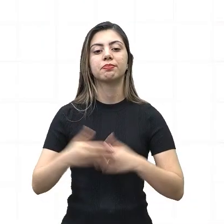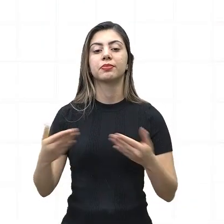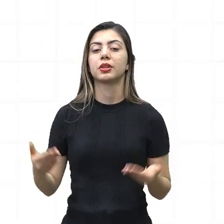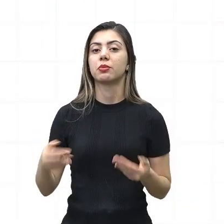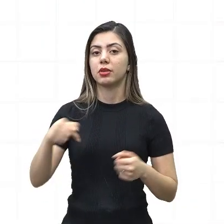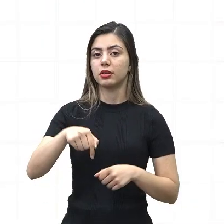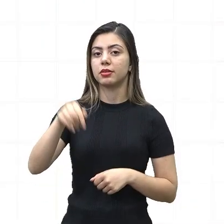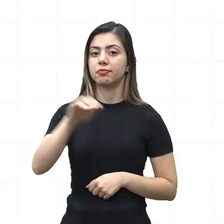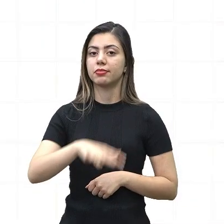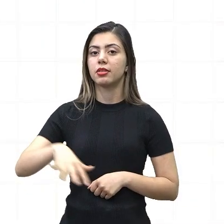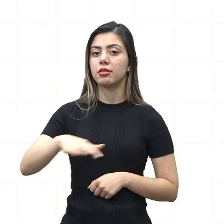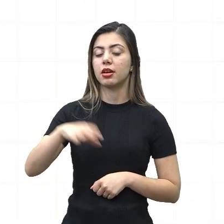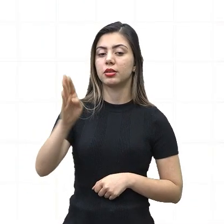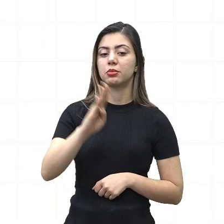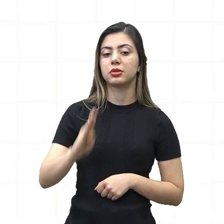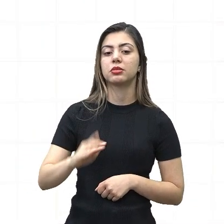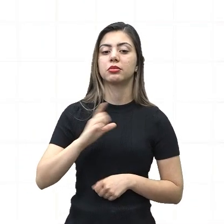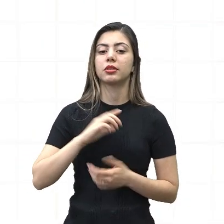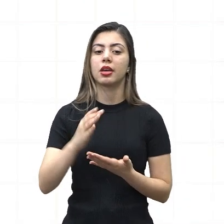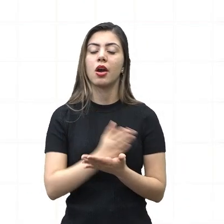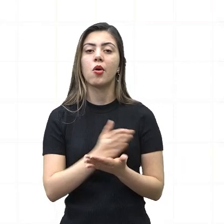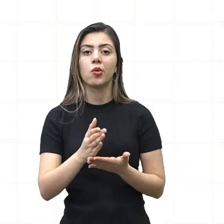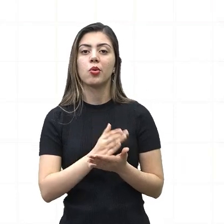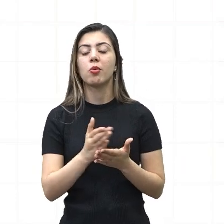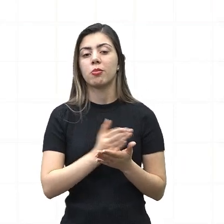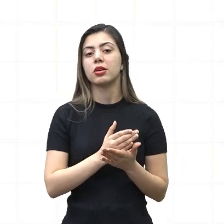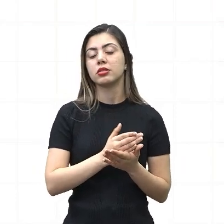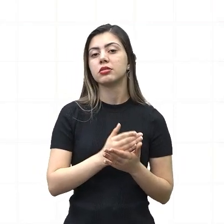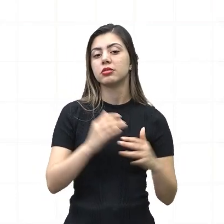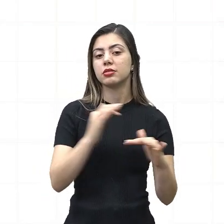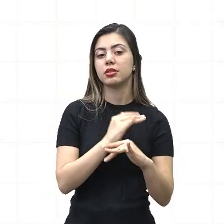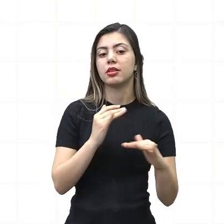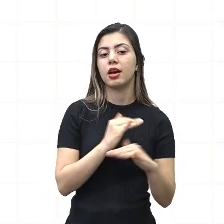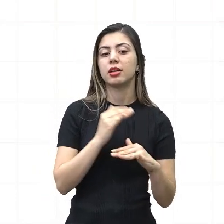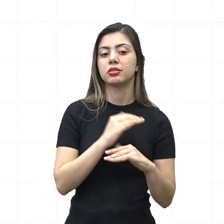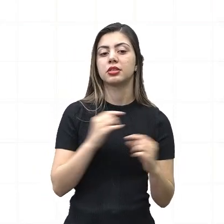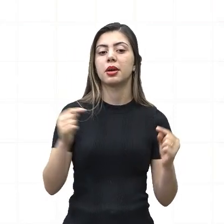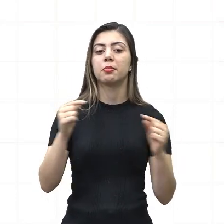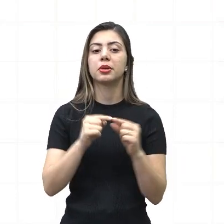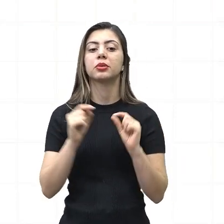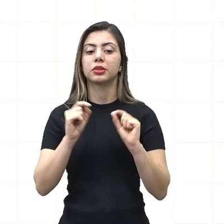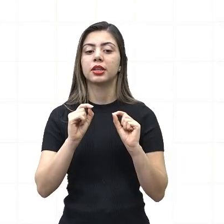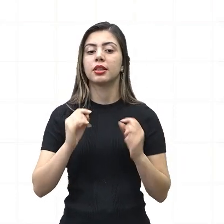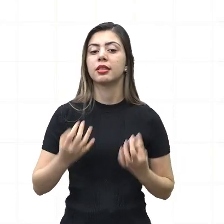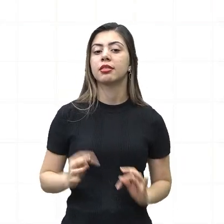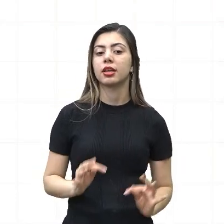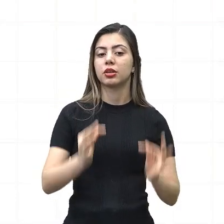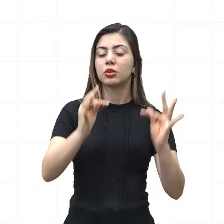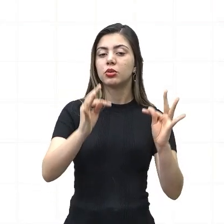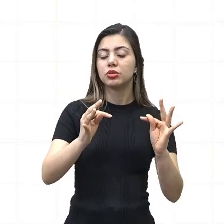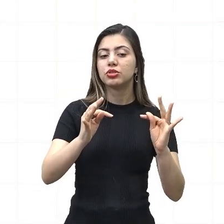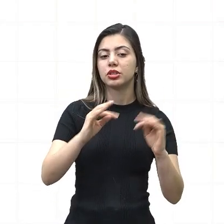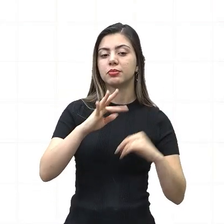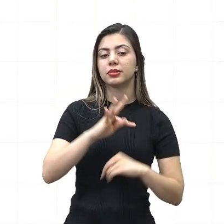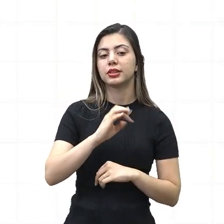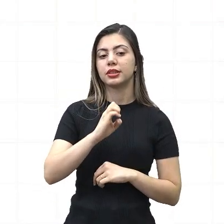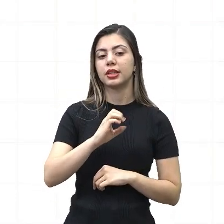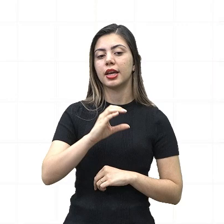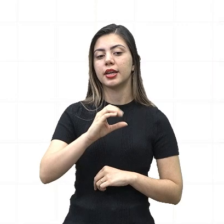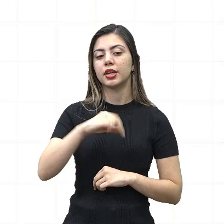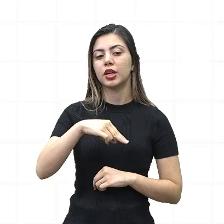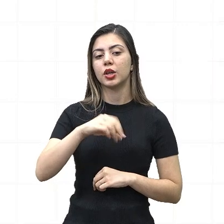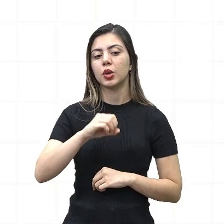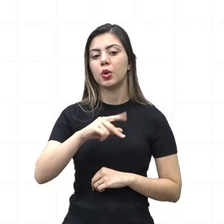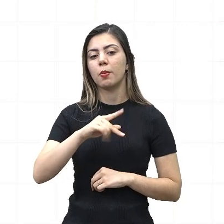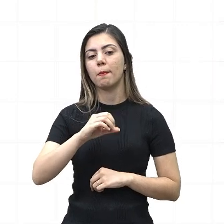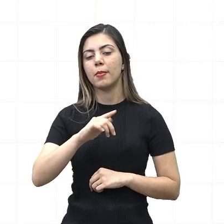território brasileiro algumas cidades que são consideradas tecnopolos, né? São cidades ali que se desenvolveram mais, que